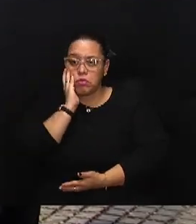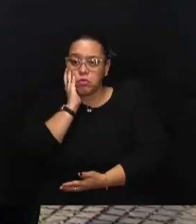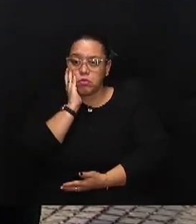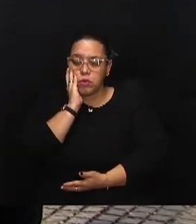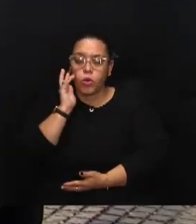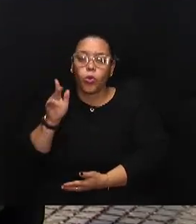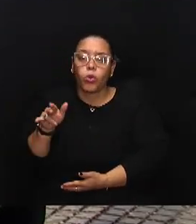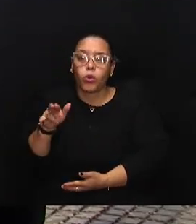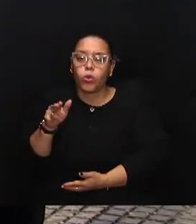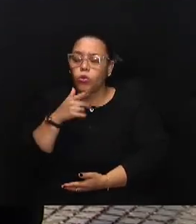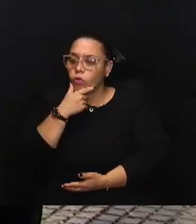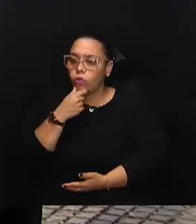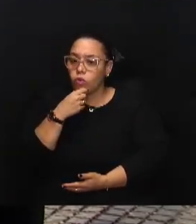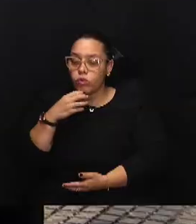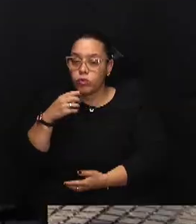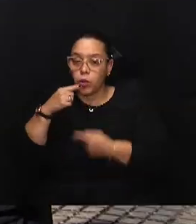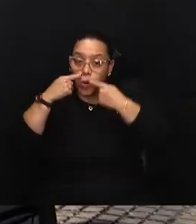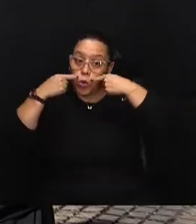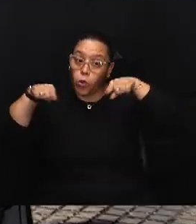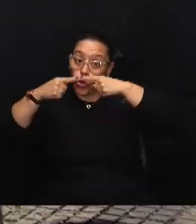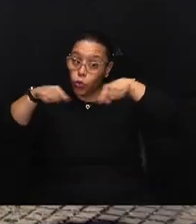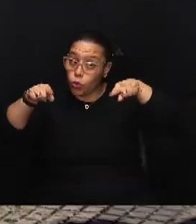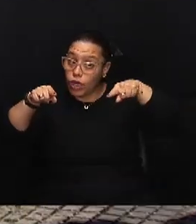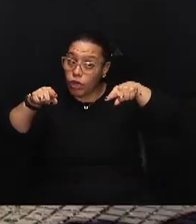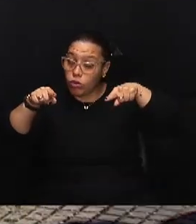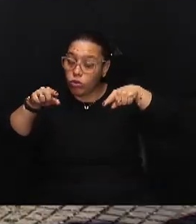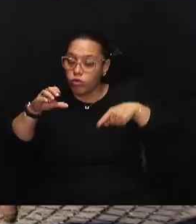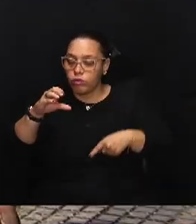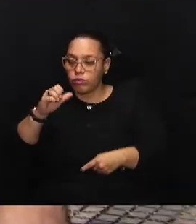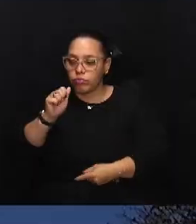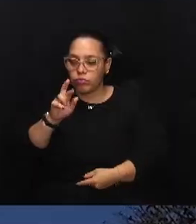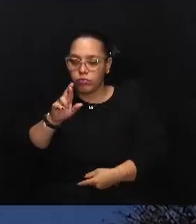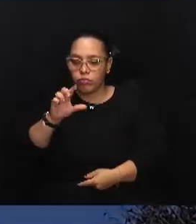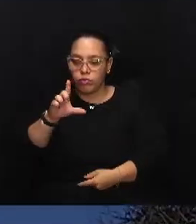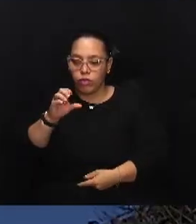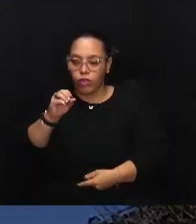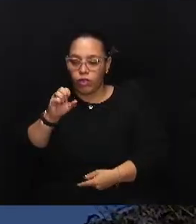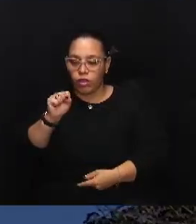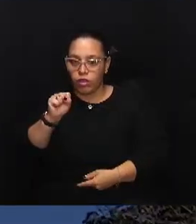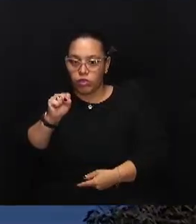irmão do Carlos Gomes está aqui. Se a gente der uma olhada